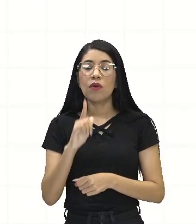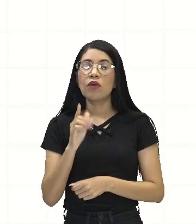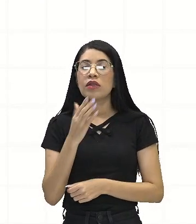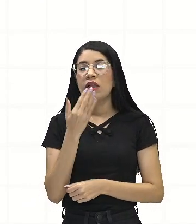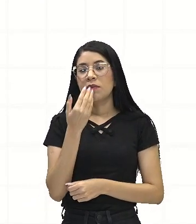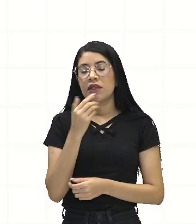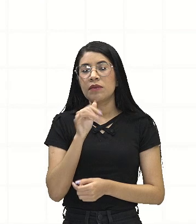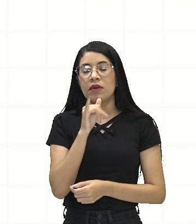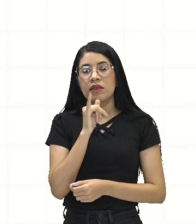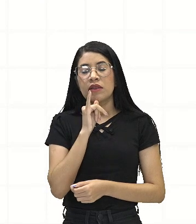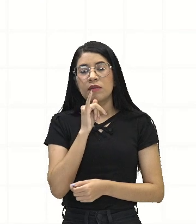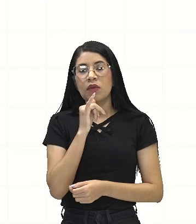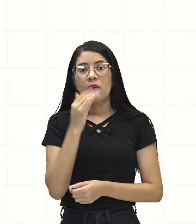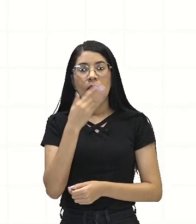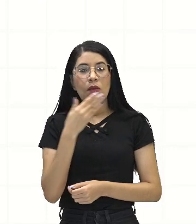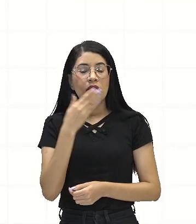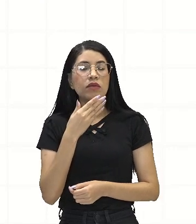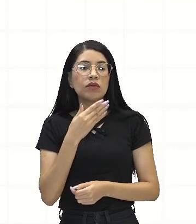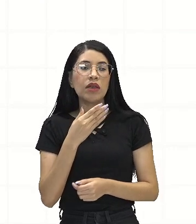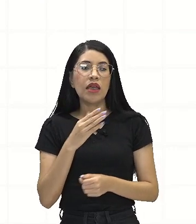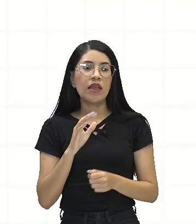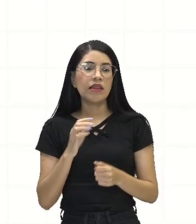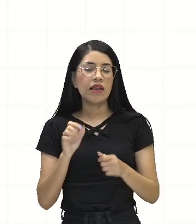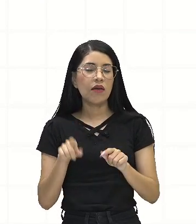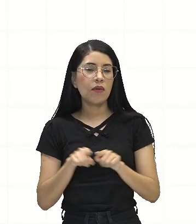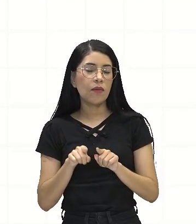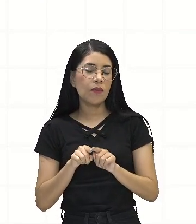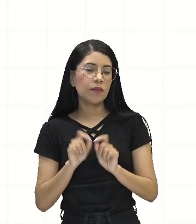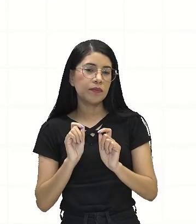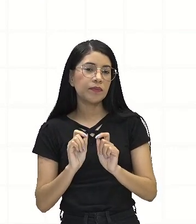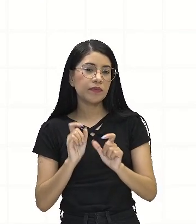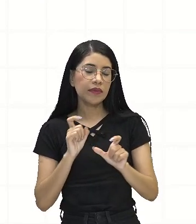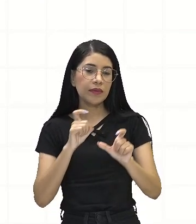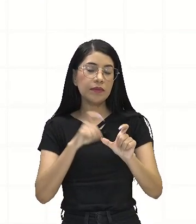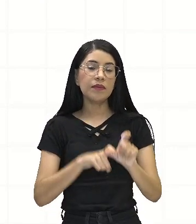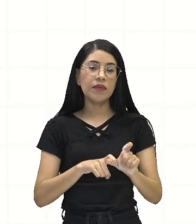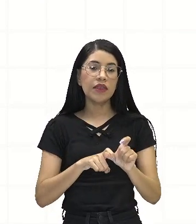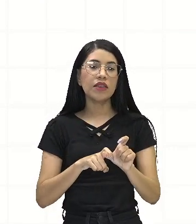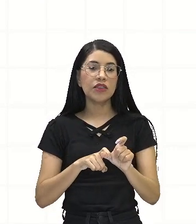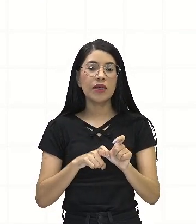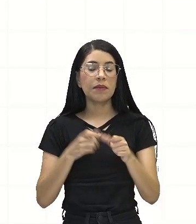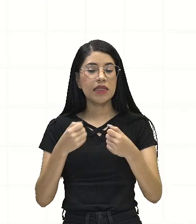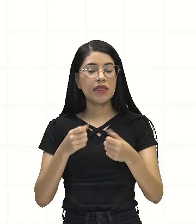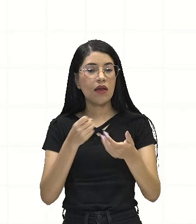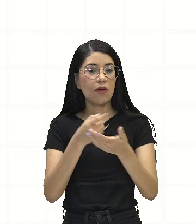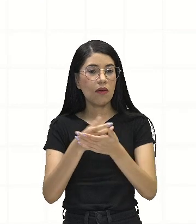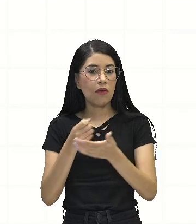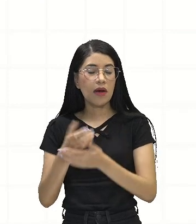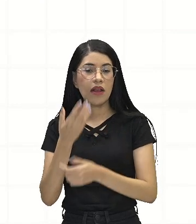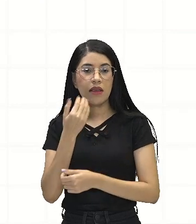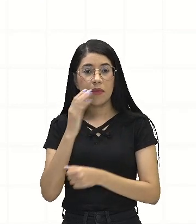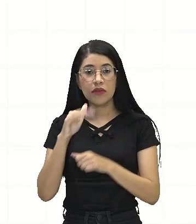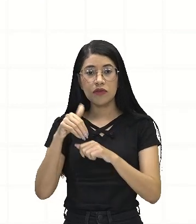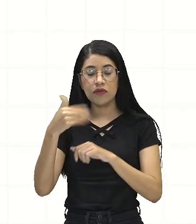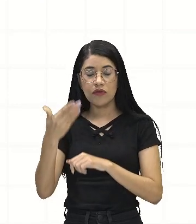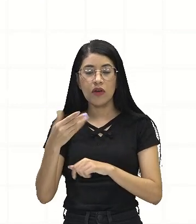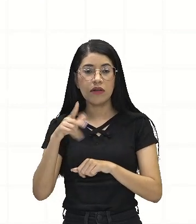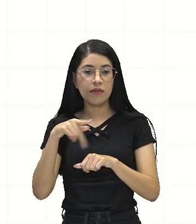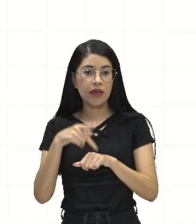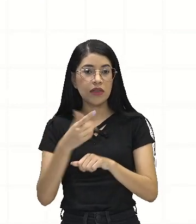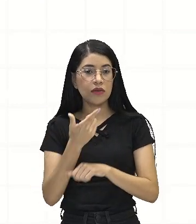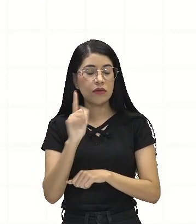alimentares, gerando insegurança alimentar e também a dependência da importação de alimentos. Nós temos também